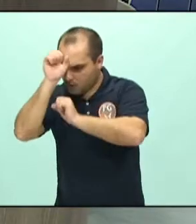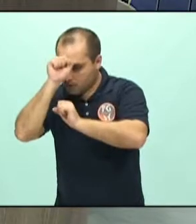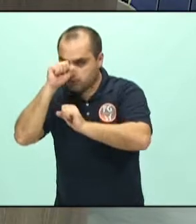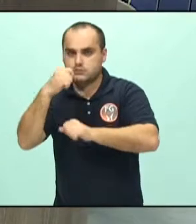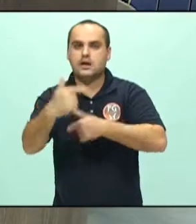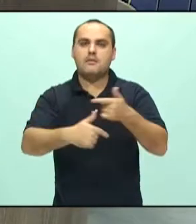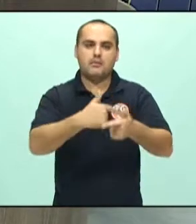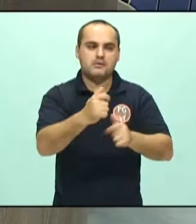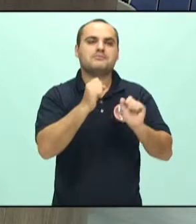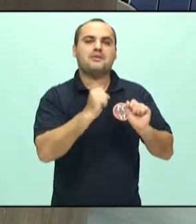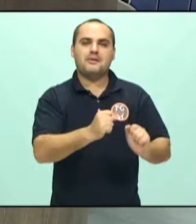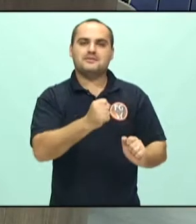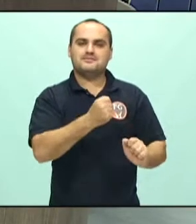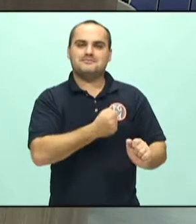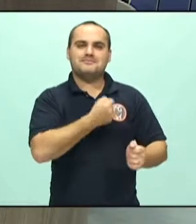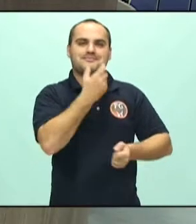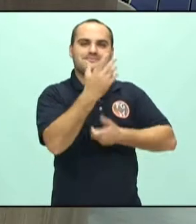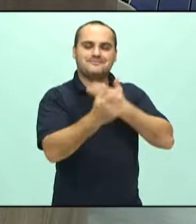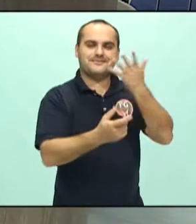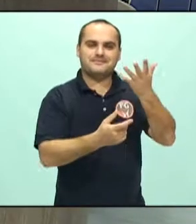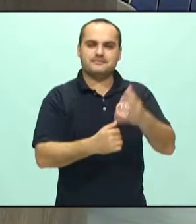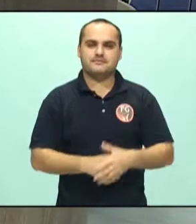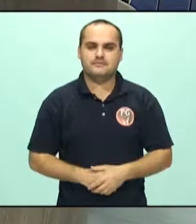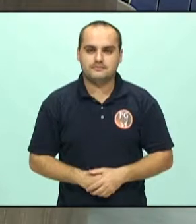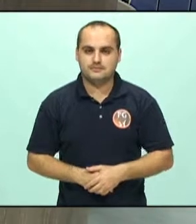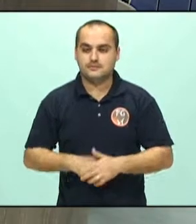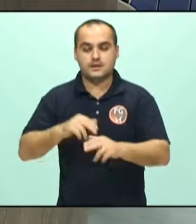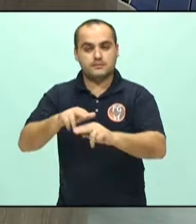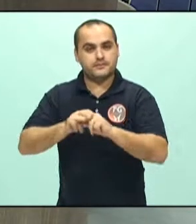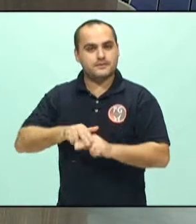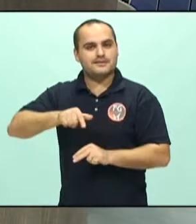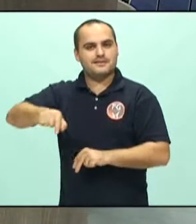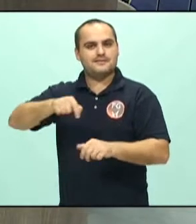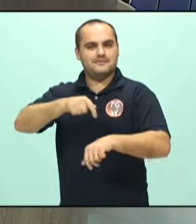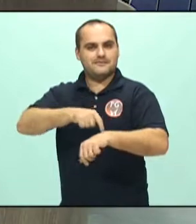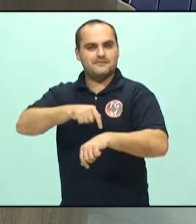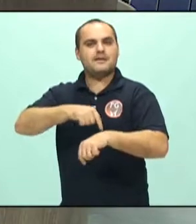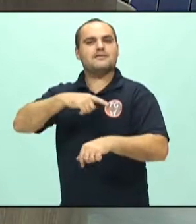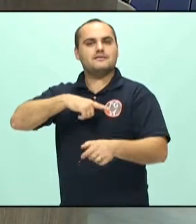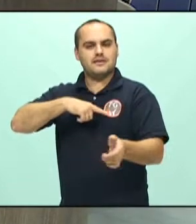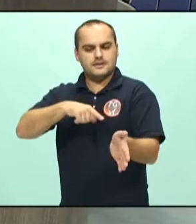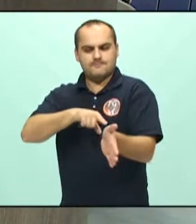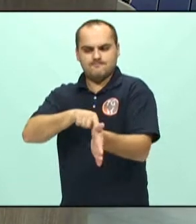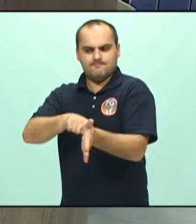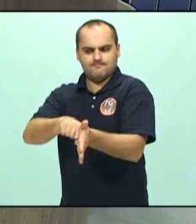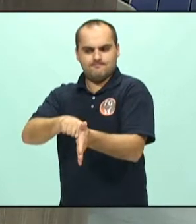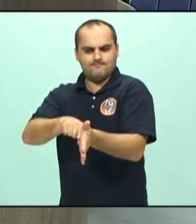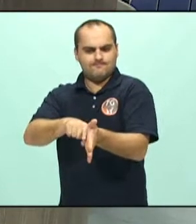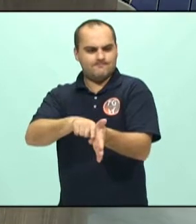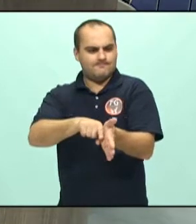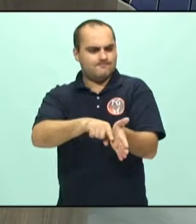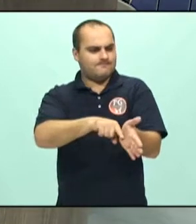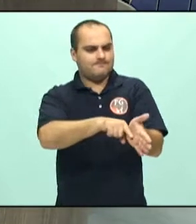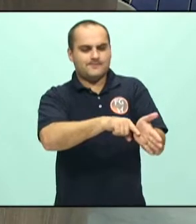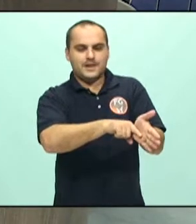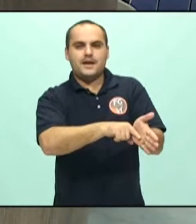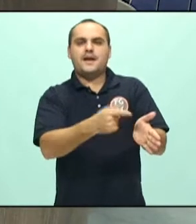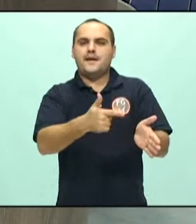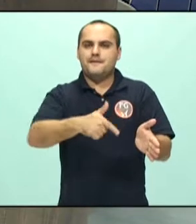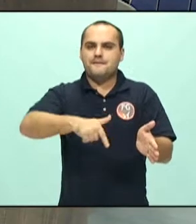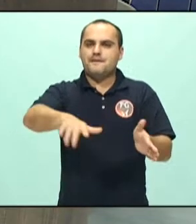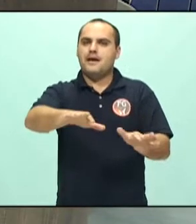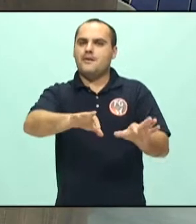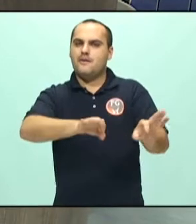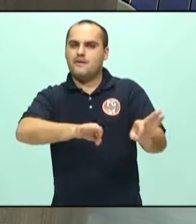E a partir desse momento vem a etapa de investigação. Eles vão organizar